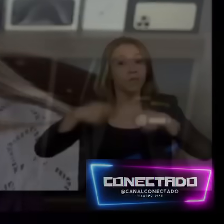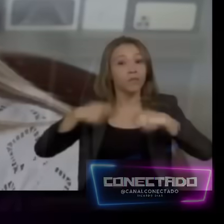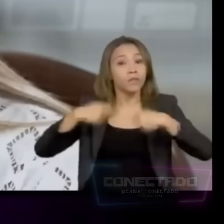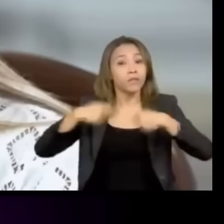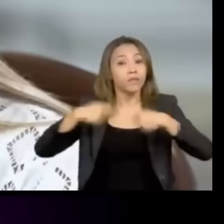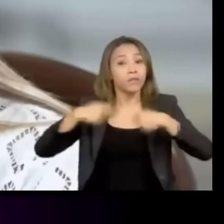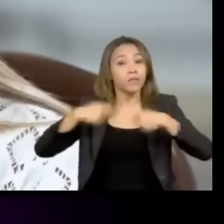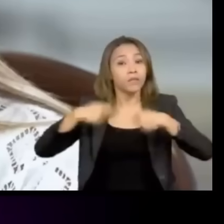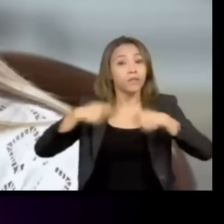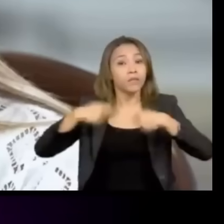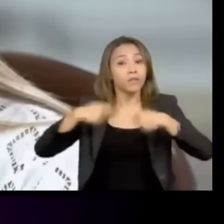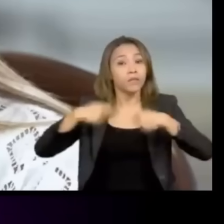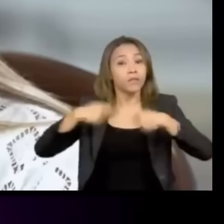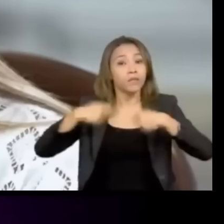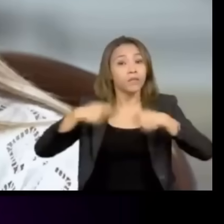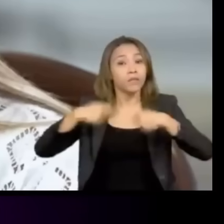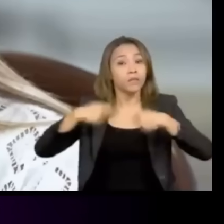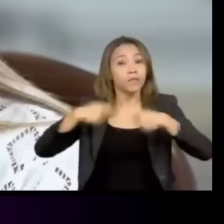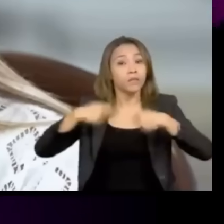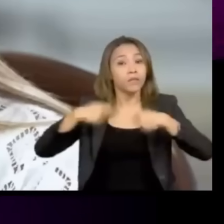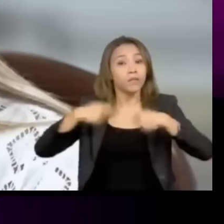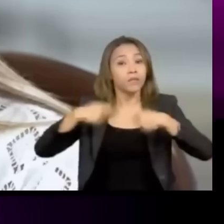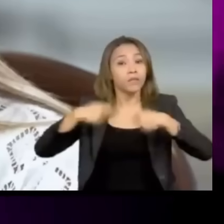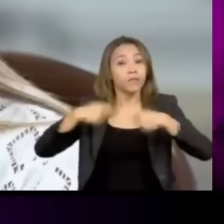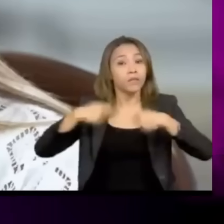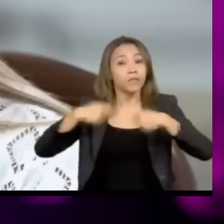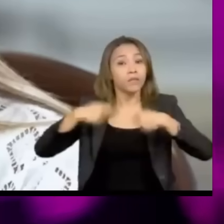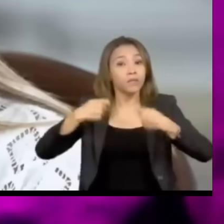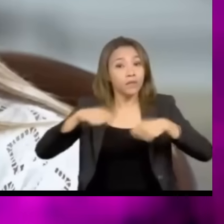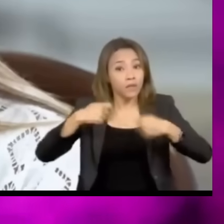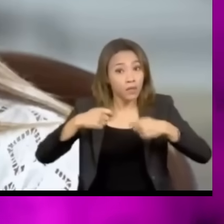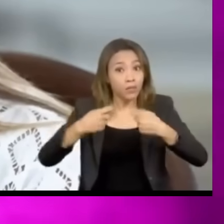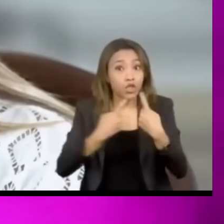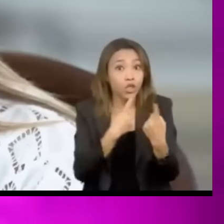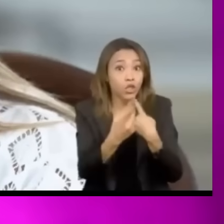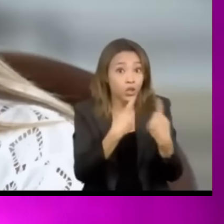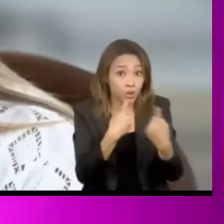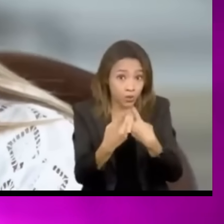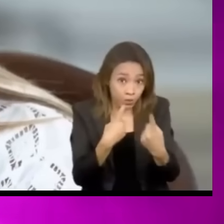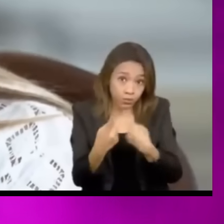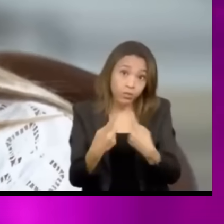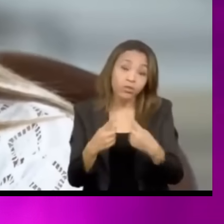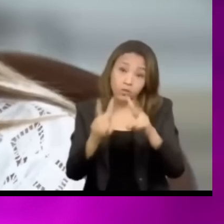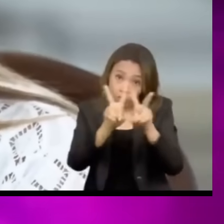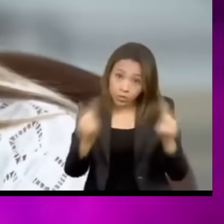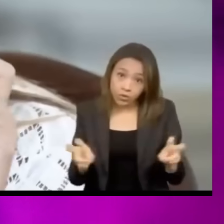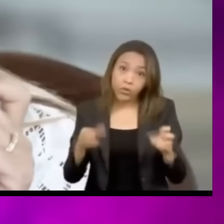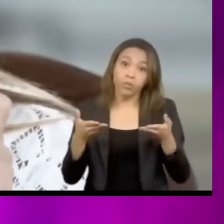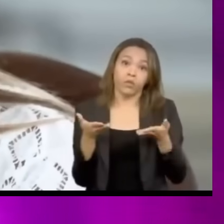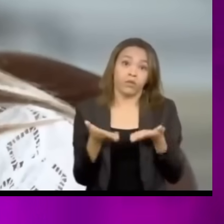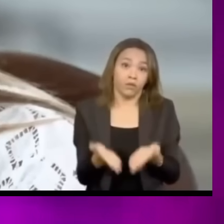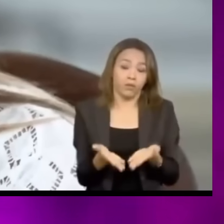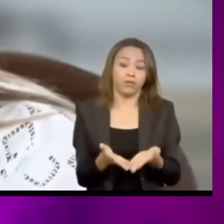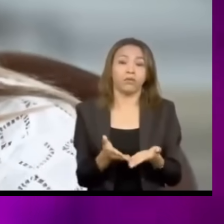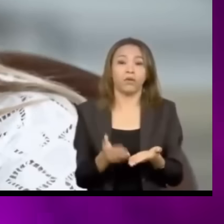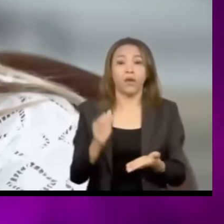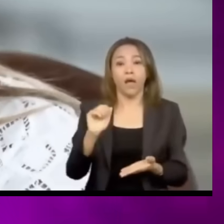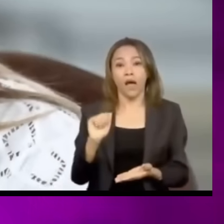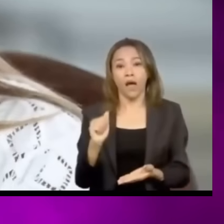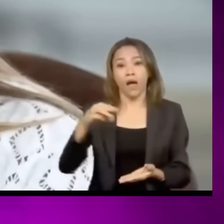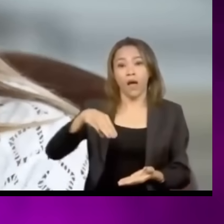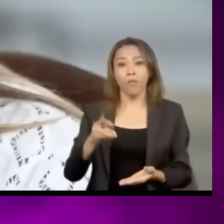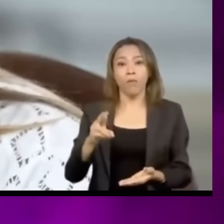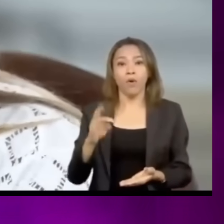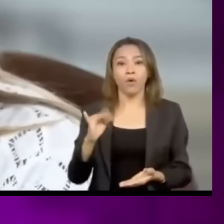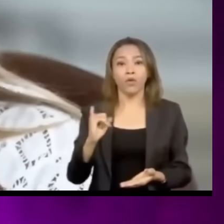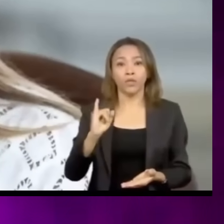quer chegar, gente. É um plano meio malífico. Malífico? Maligno. Porque hoje, não importa se é do bem ou do mal, eles ganhando